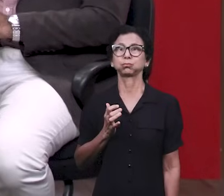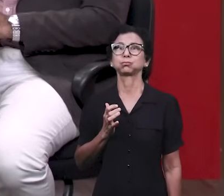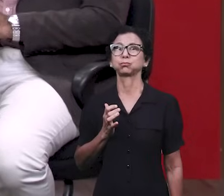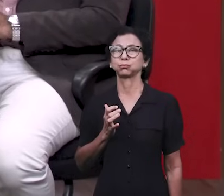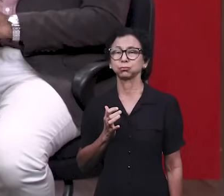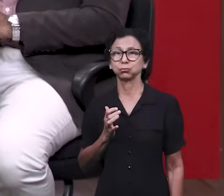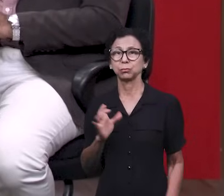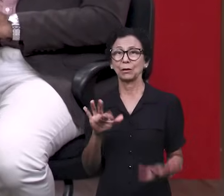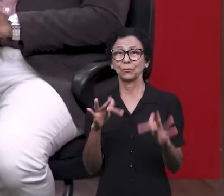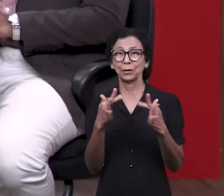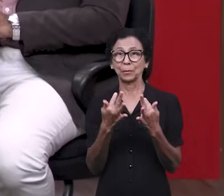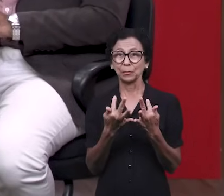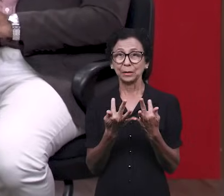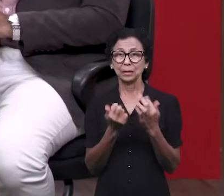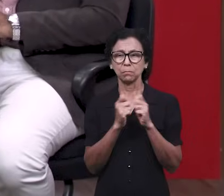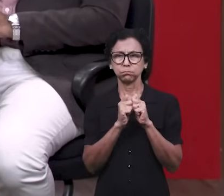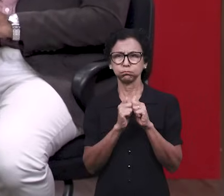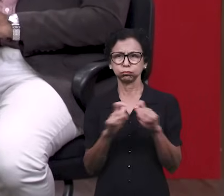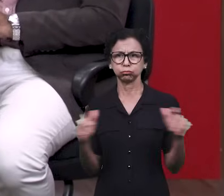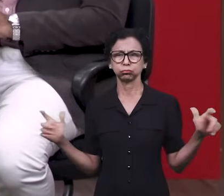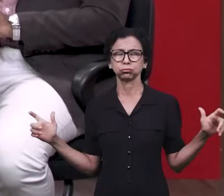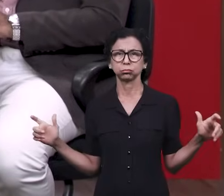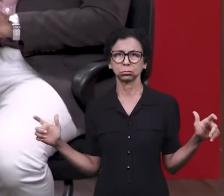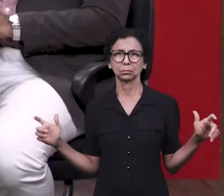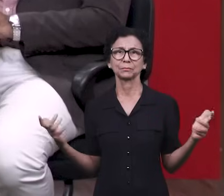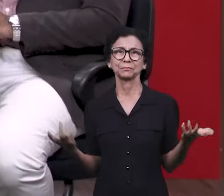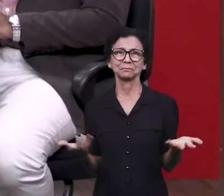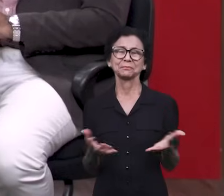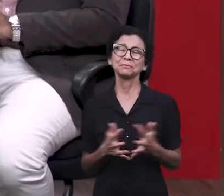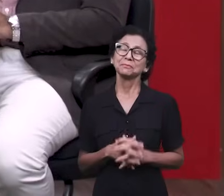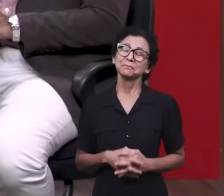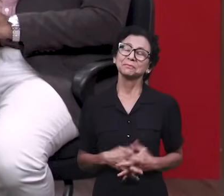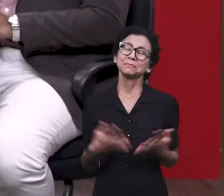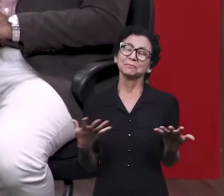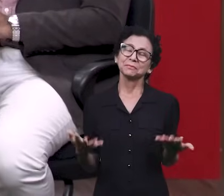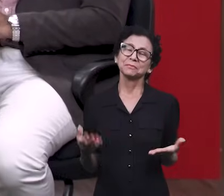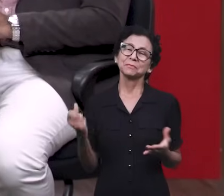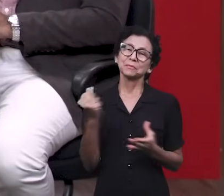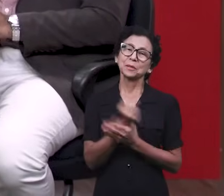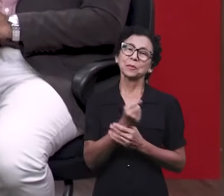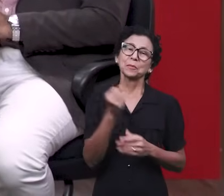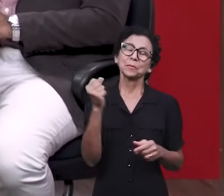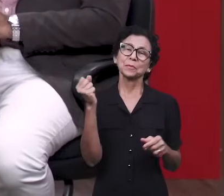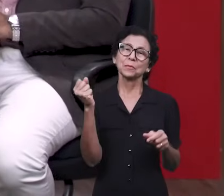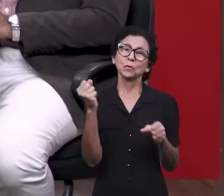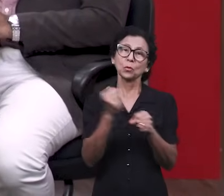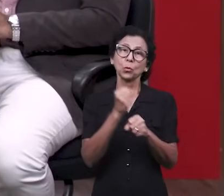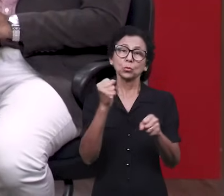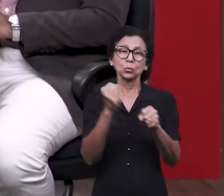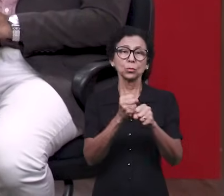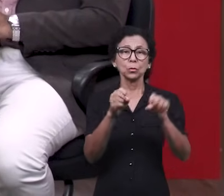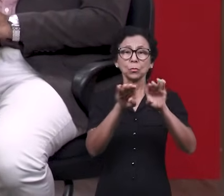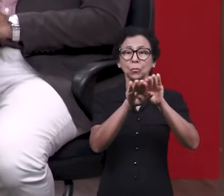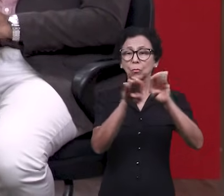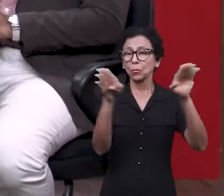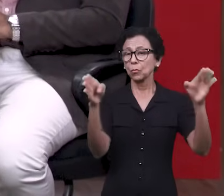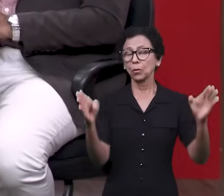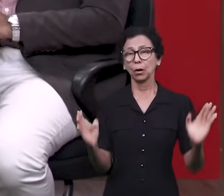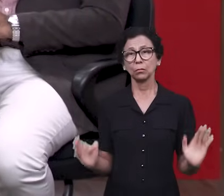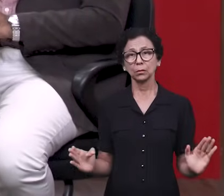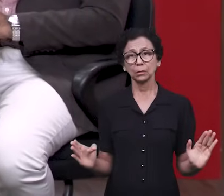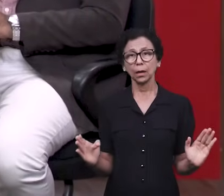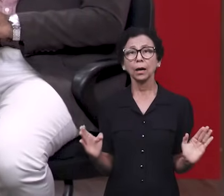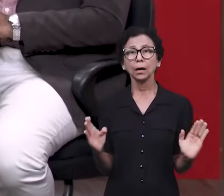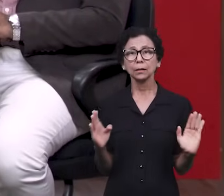e muitos empregados com ele. Mas ele fez altares que eram locais de sacrifício.